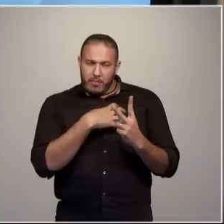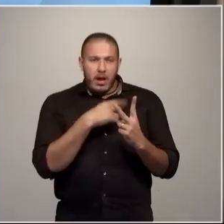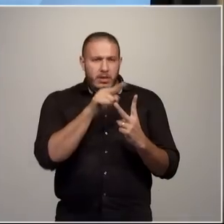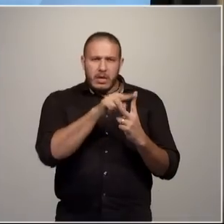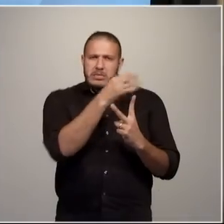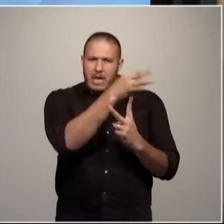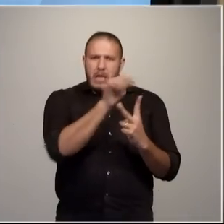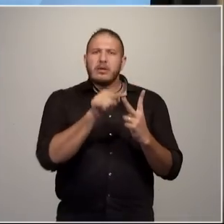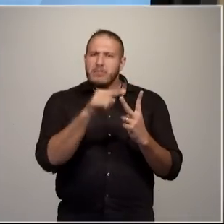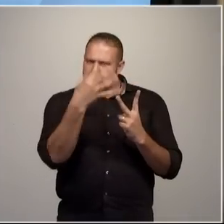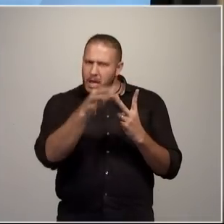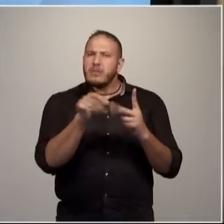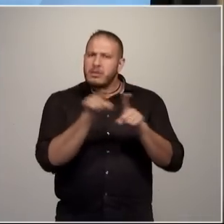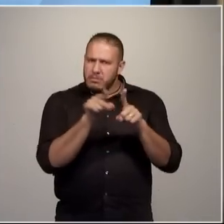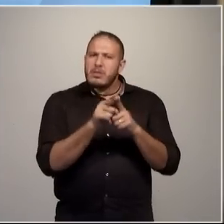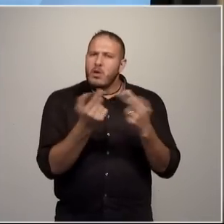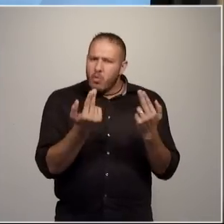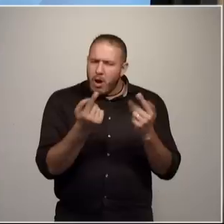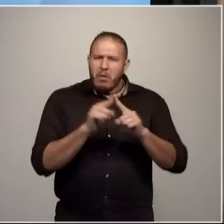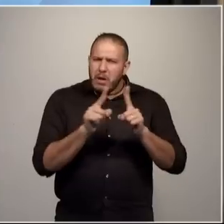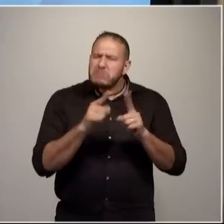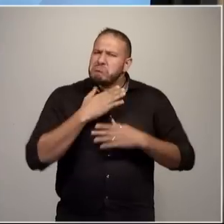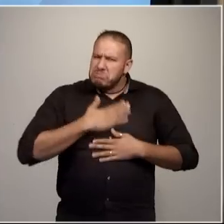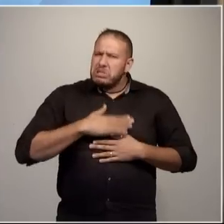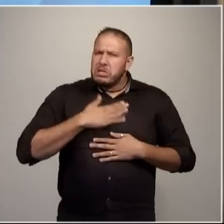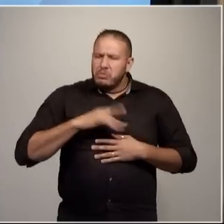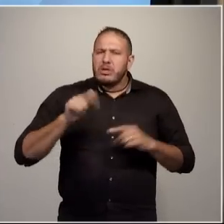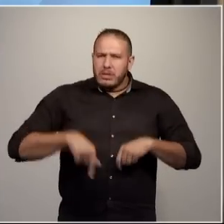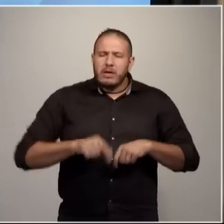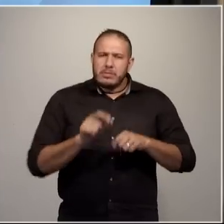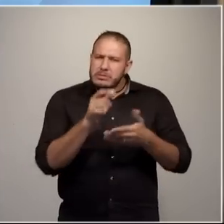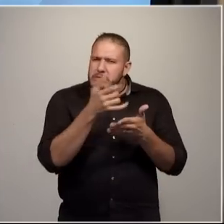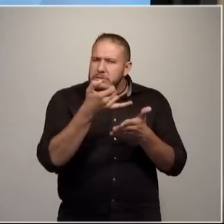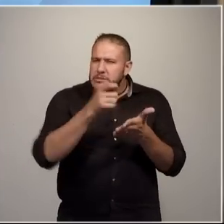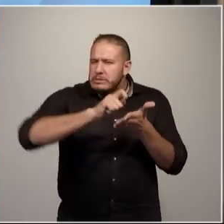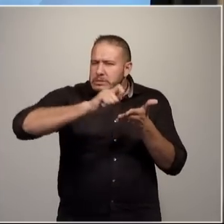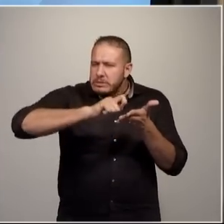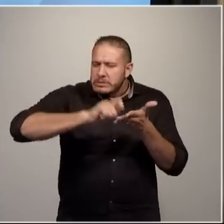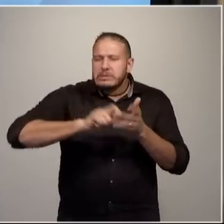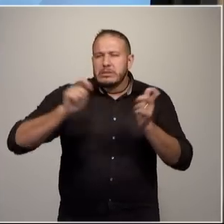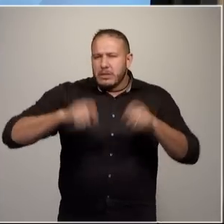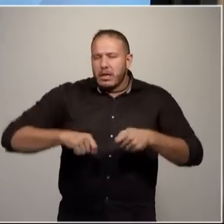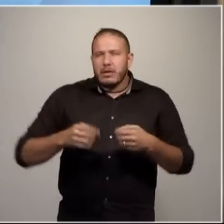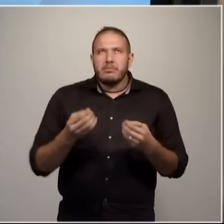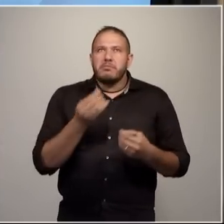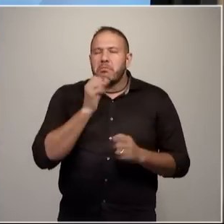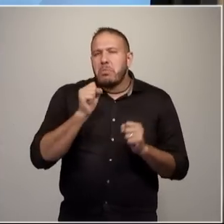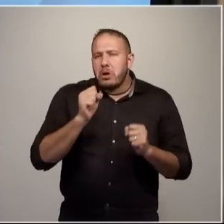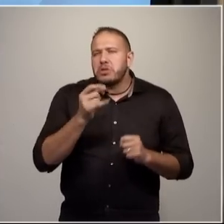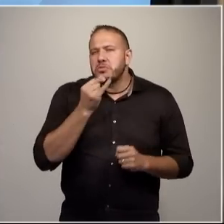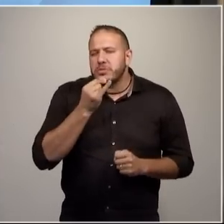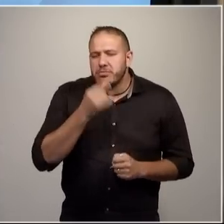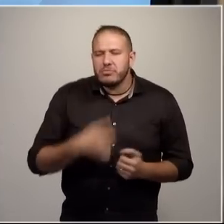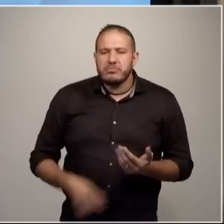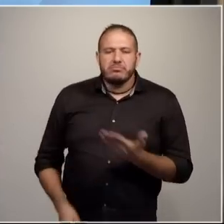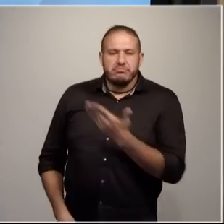certas e são muito tranquilas de escrever. Então eu posso escrever assim,